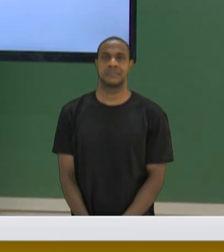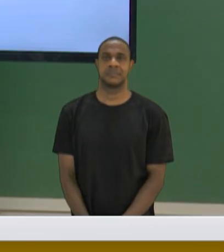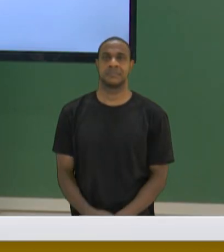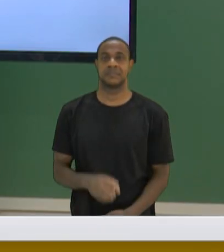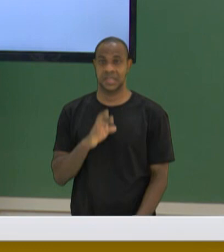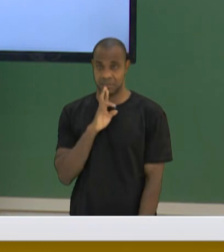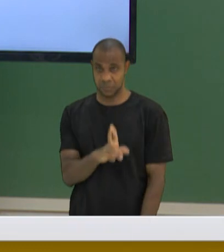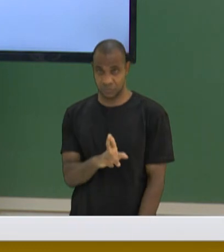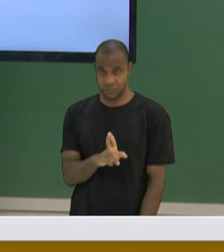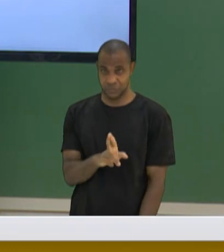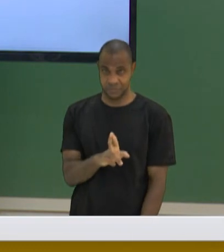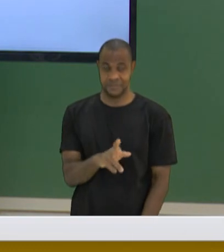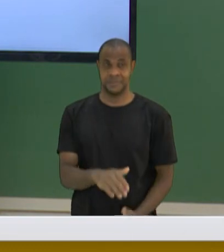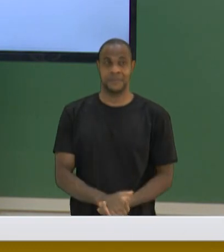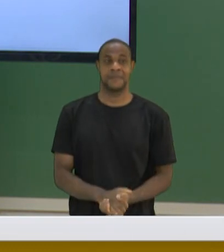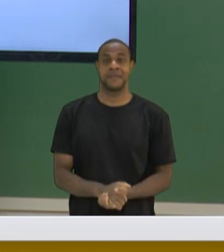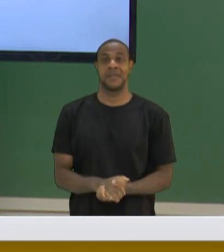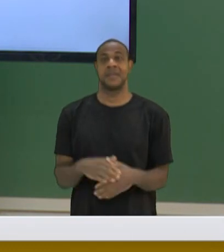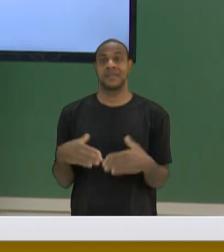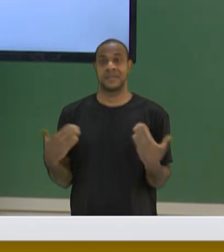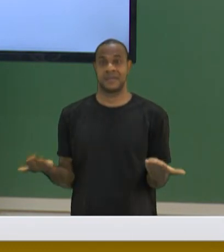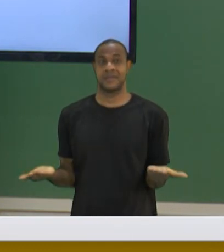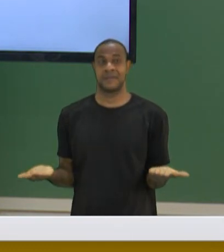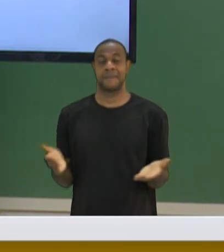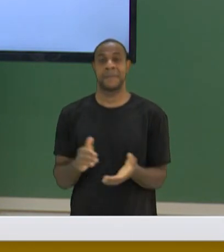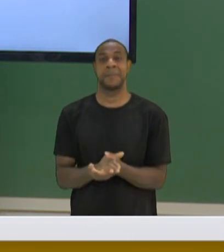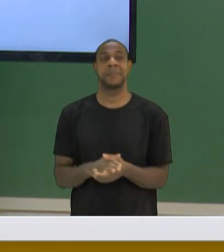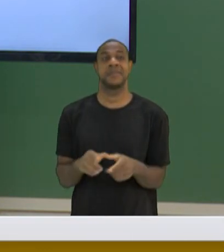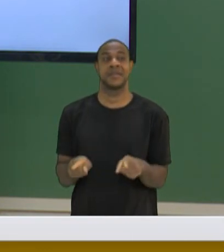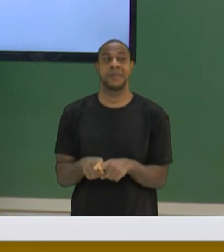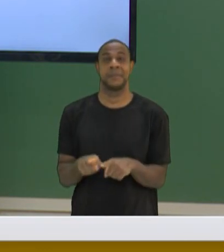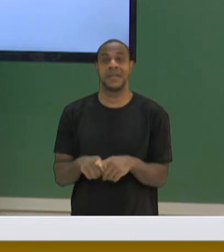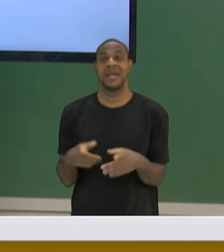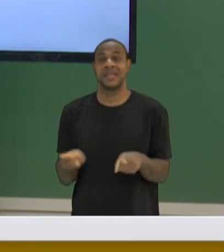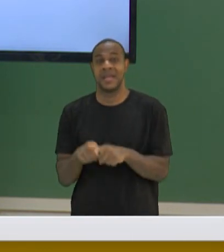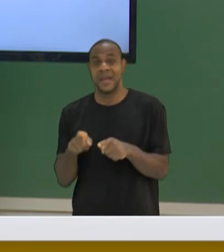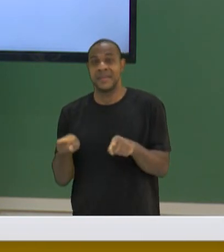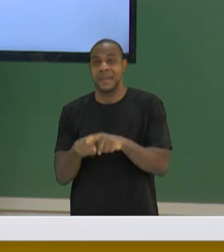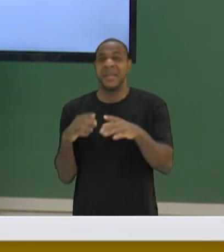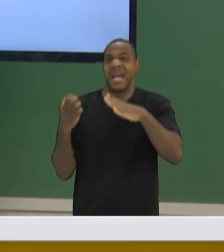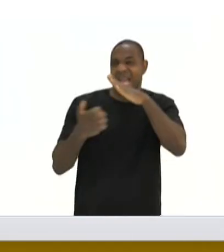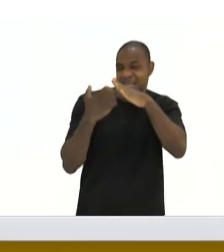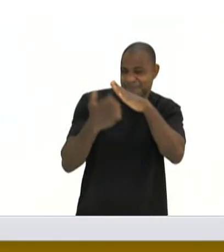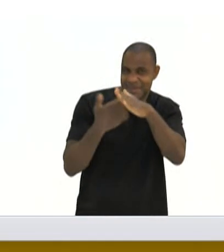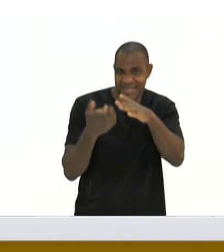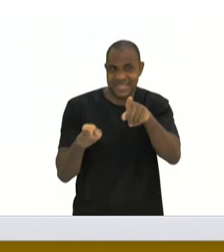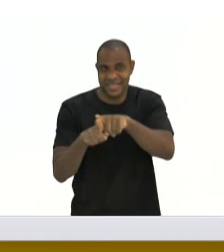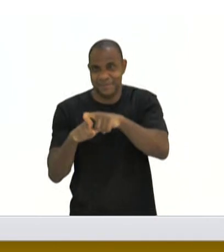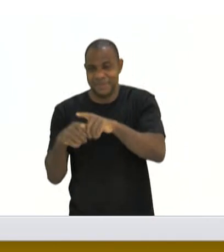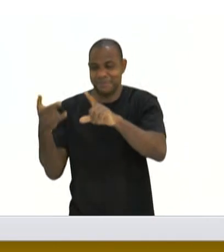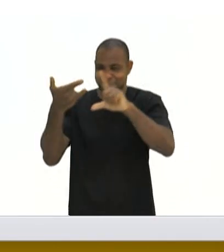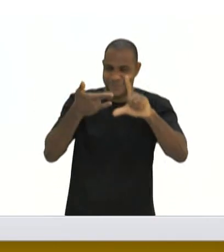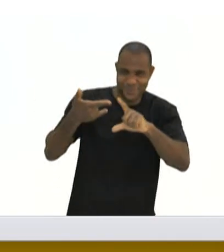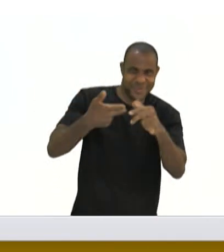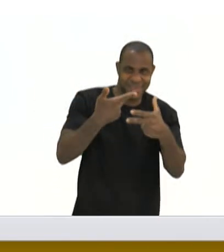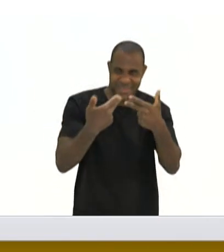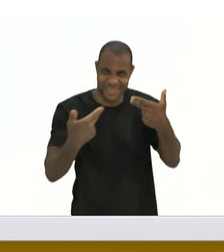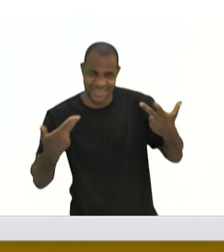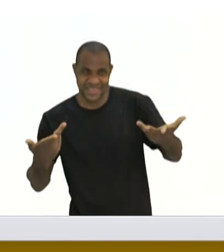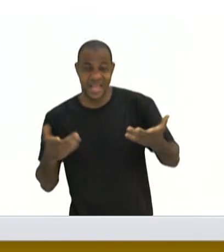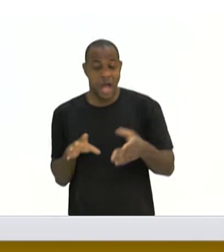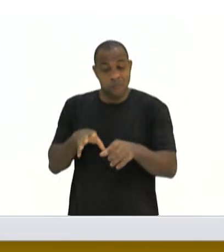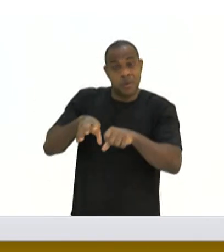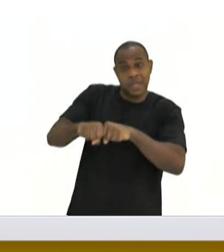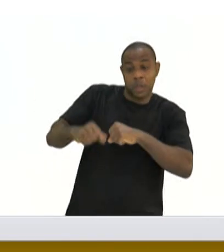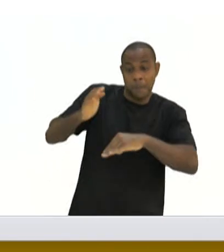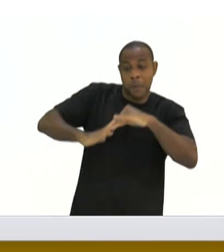é respondido muito bem além do entretenimento via Live a